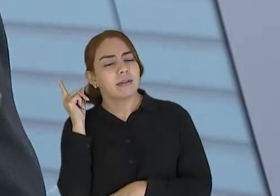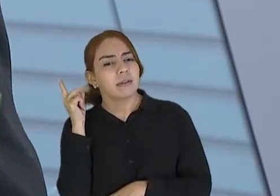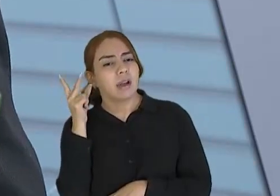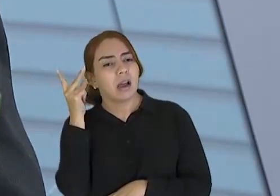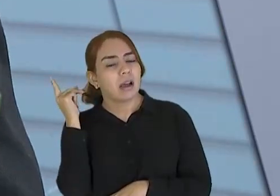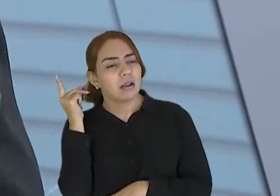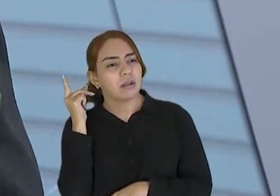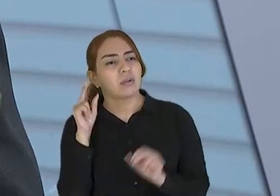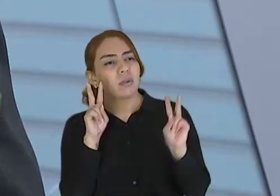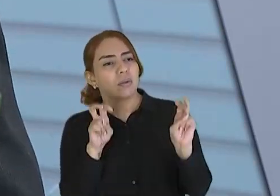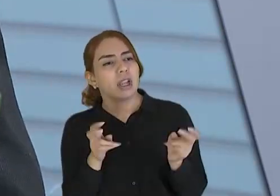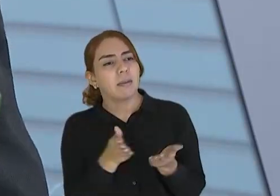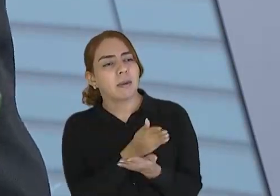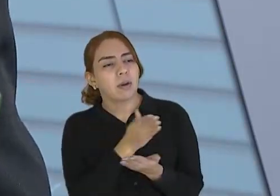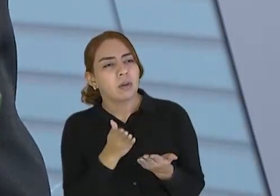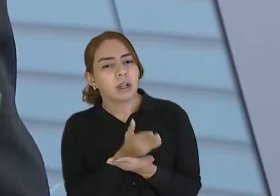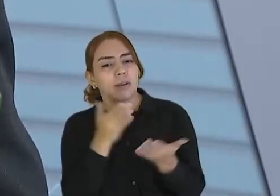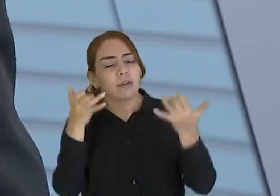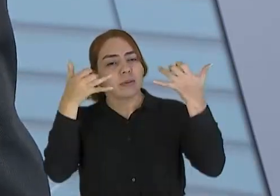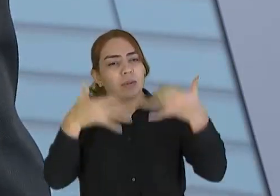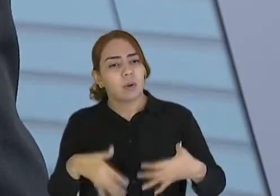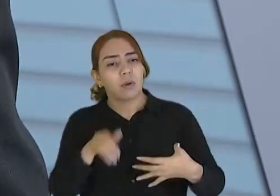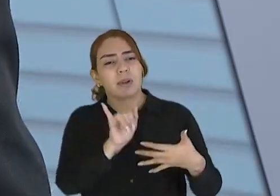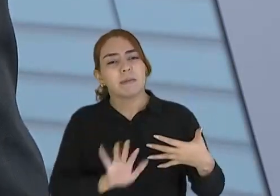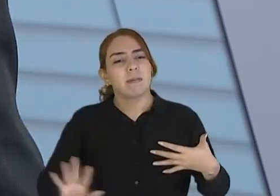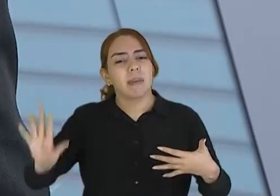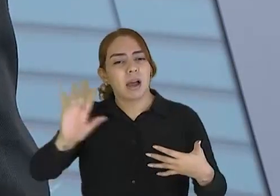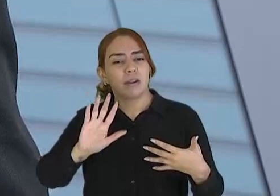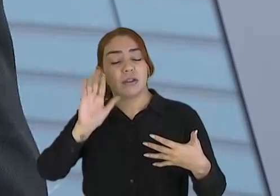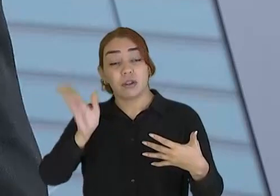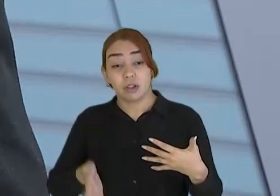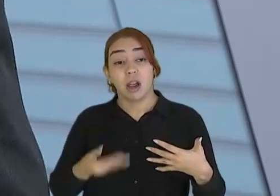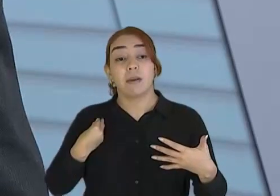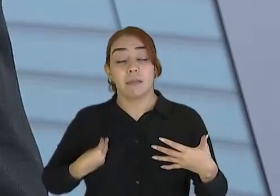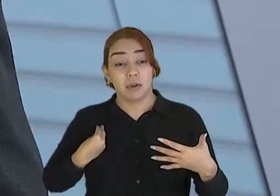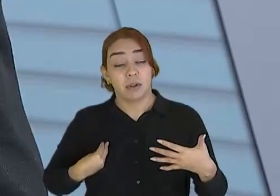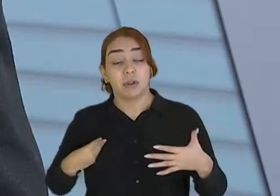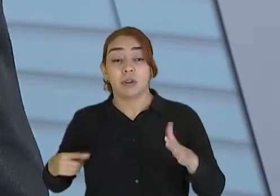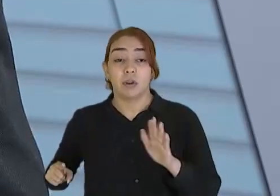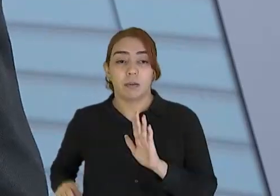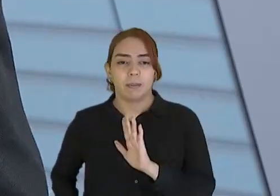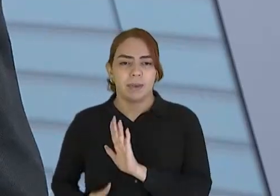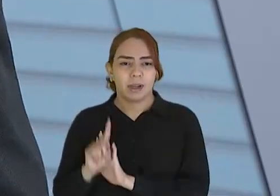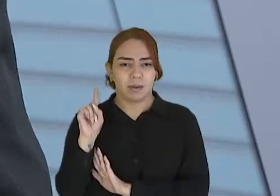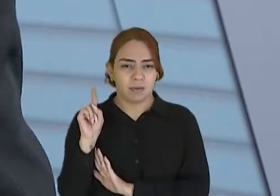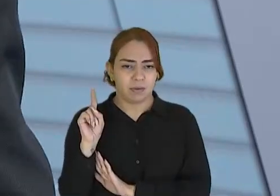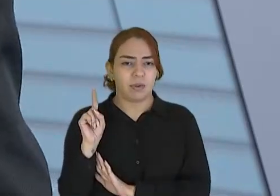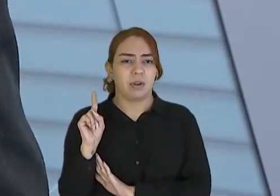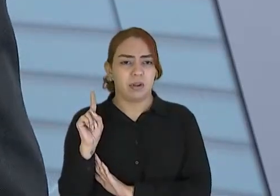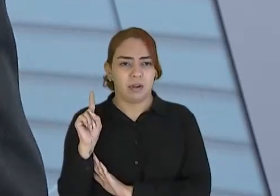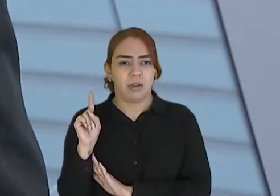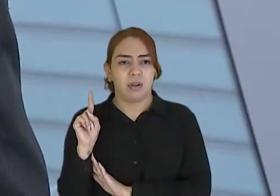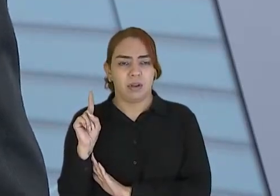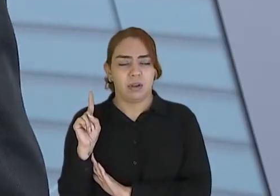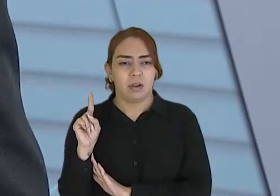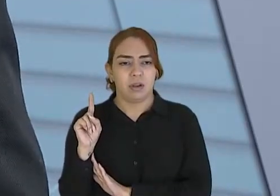foi lançado um livro, e eu mostrei aqui imagens, e até fiz uma pergunta no ar. Alguém adivinha onde é que foram feitas essas? Muita